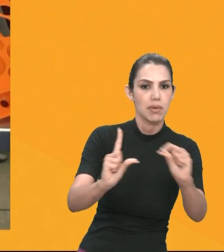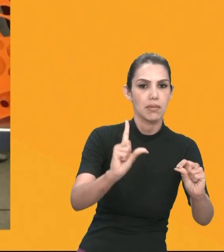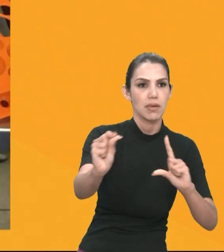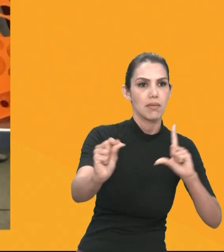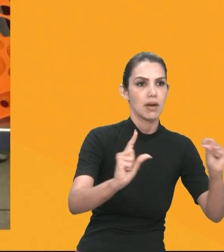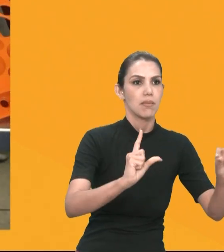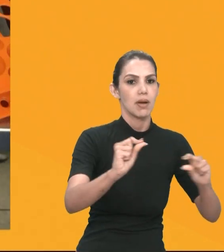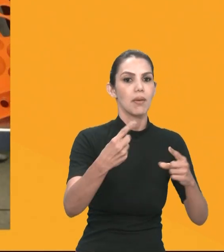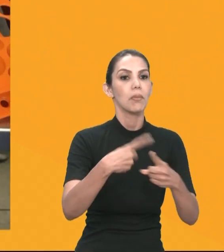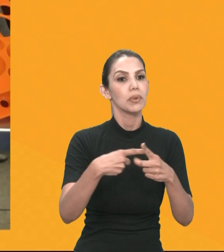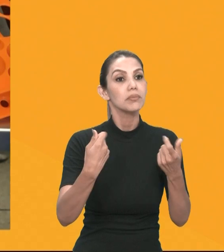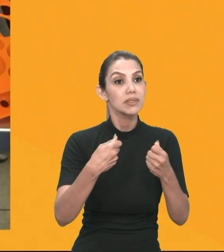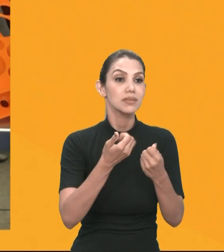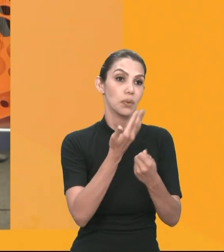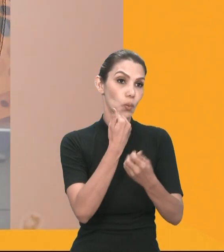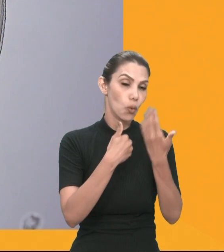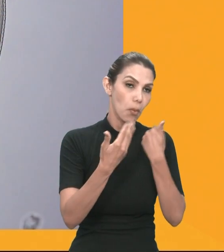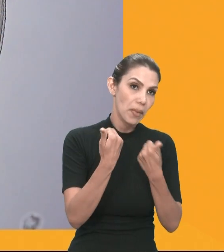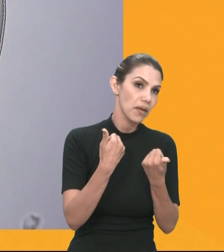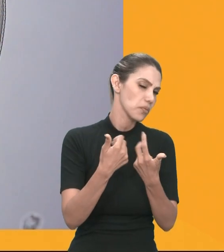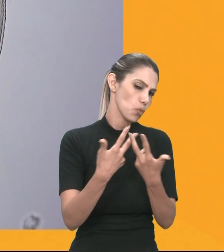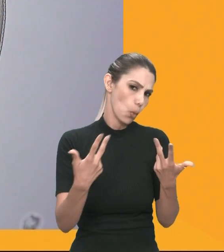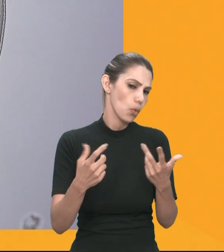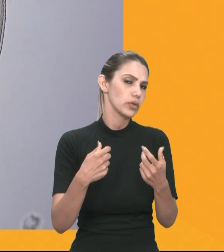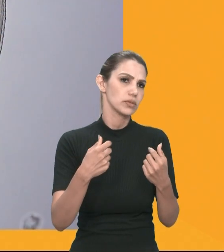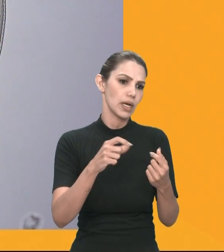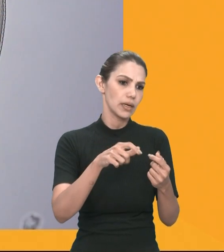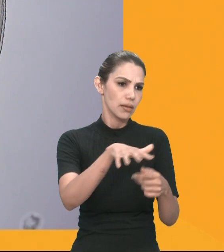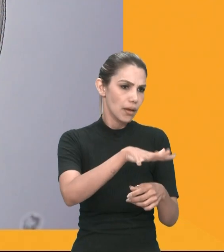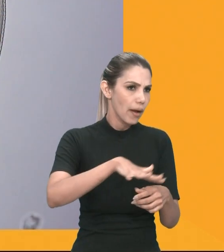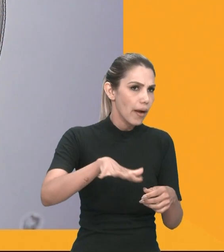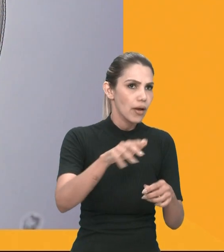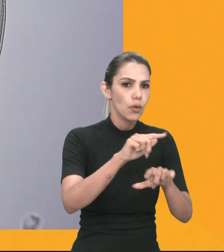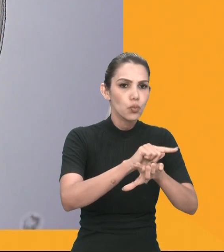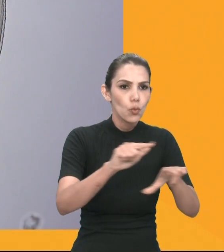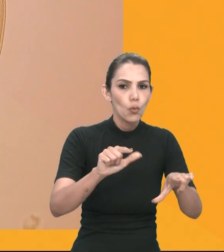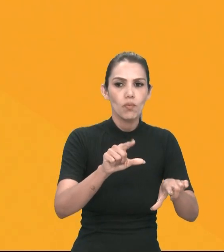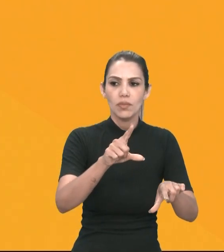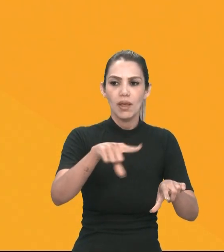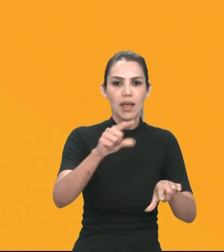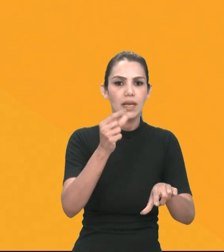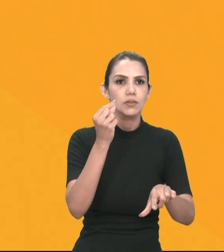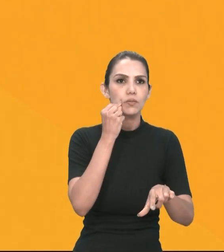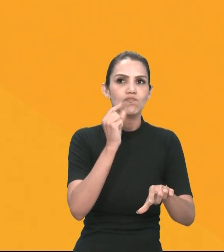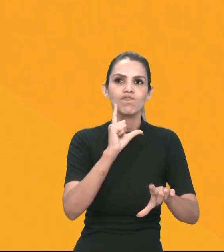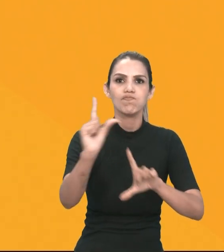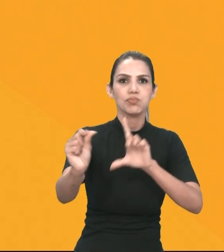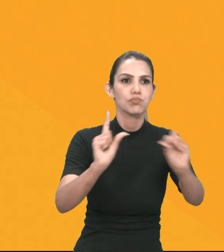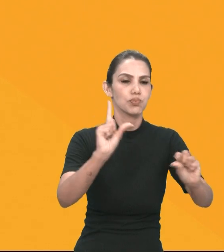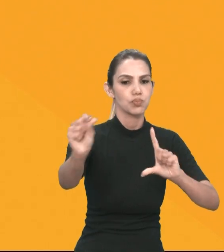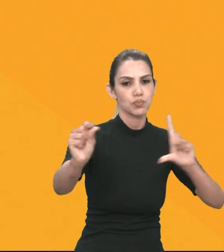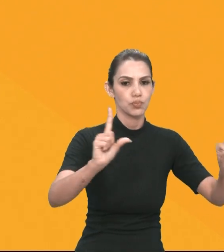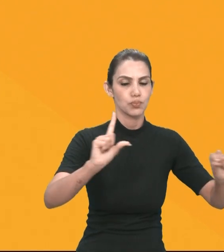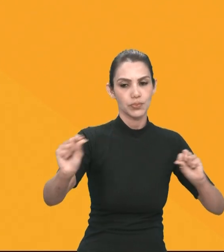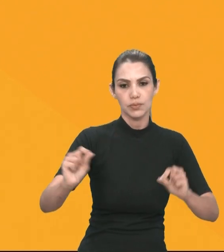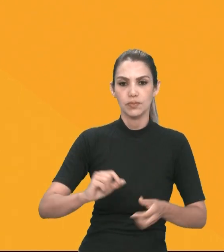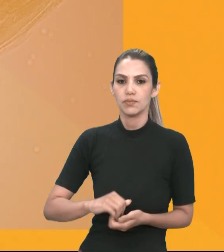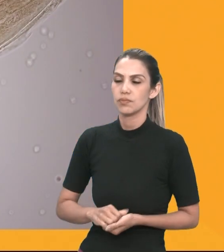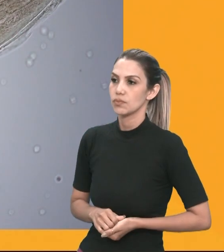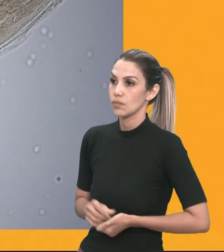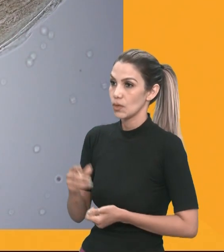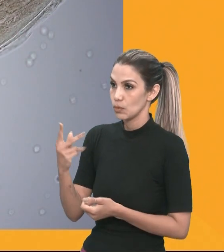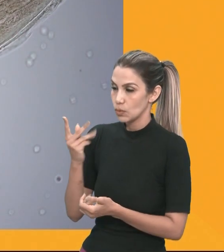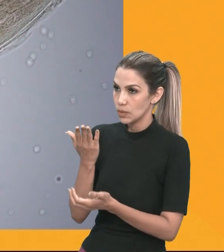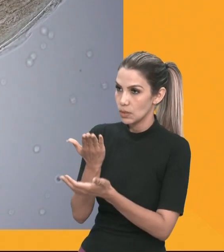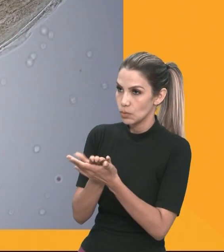locais para buscar alimentação e tudo mais. Como a gente falei anteriormente. Nesse estudo que você fez, você estava pesquisando